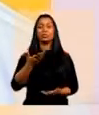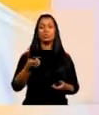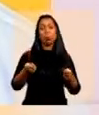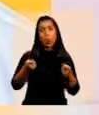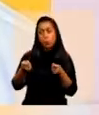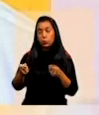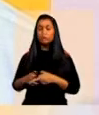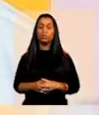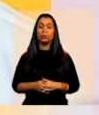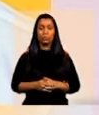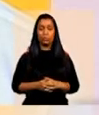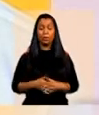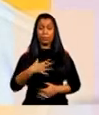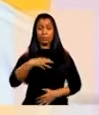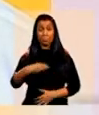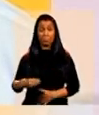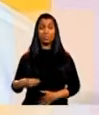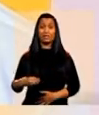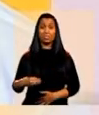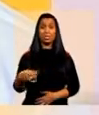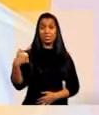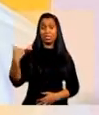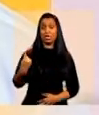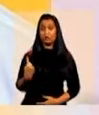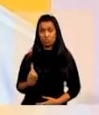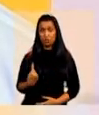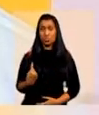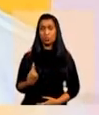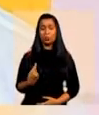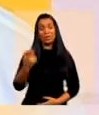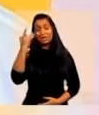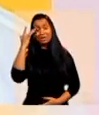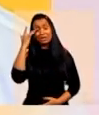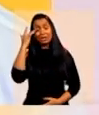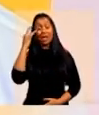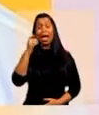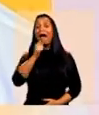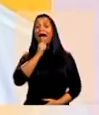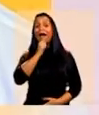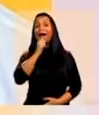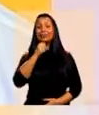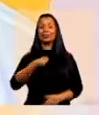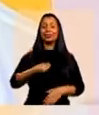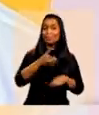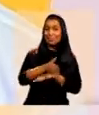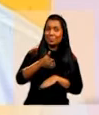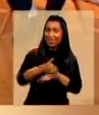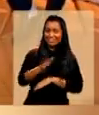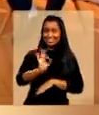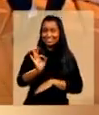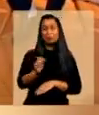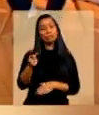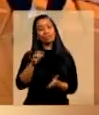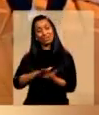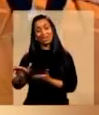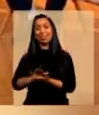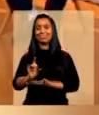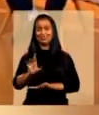o controle. Quanto ao meu filho, ele tem um ano, né? Então, ele ainda não participa só dessa